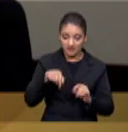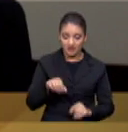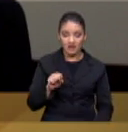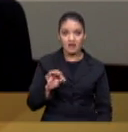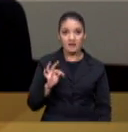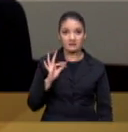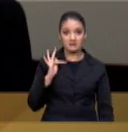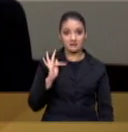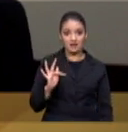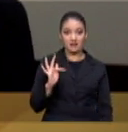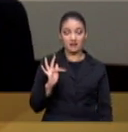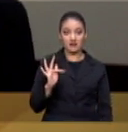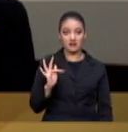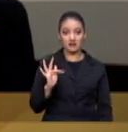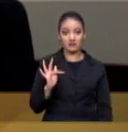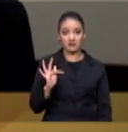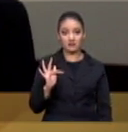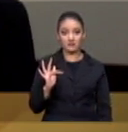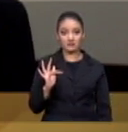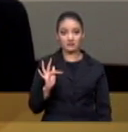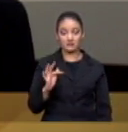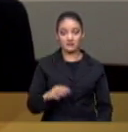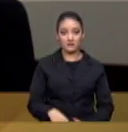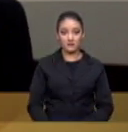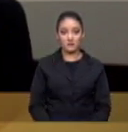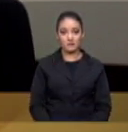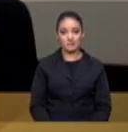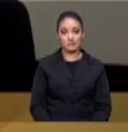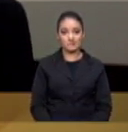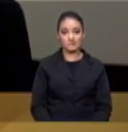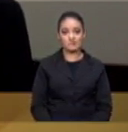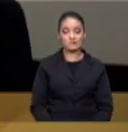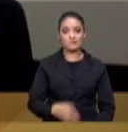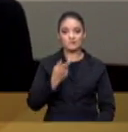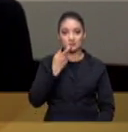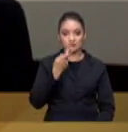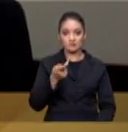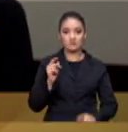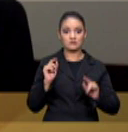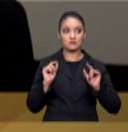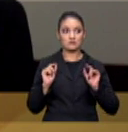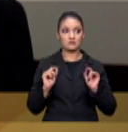colenda Suprema Corte que o produto